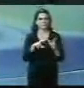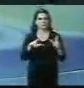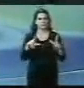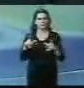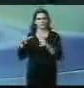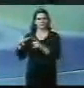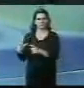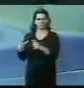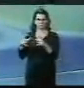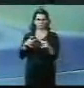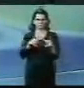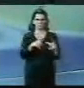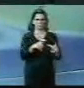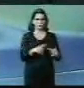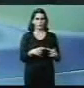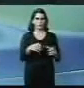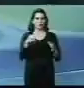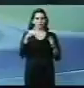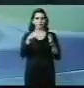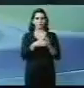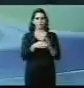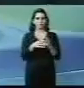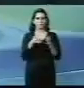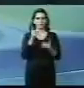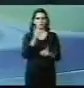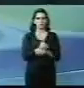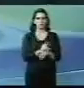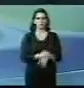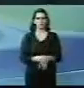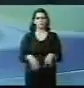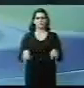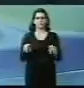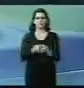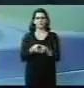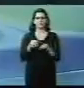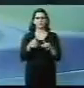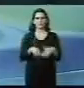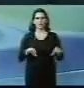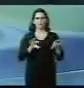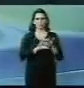roteadores, firewalls, essa coisa toda, até chegar. Então, além de estar mais